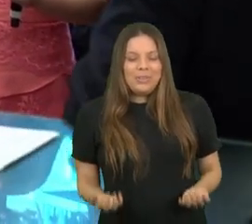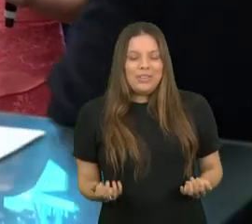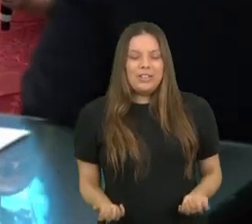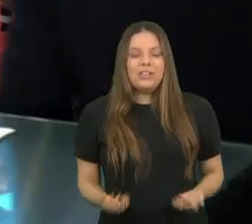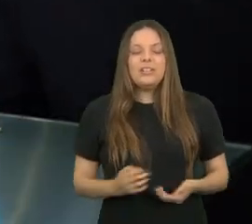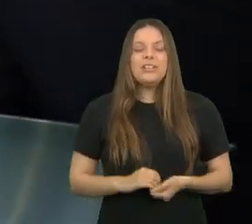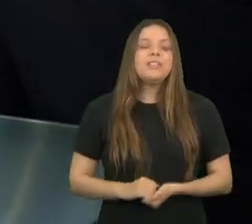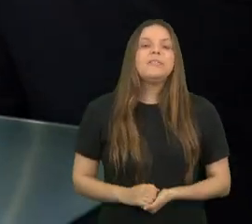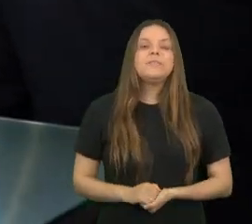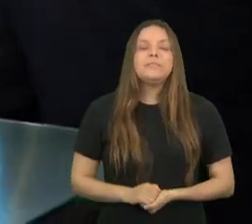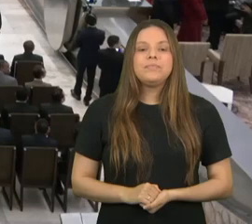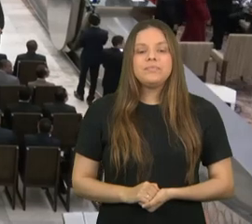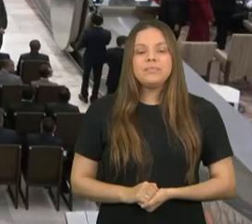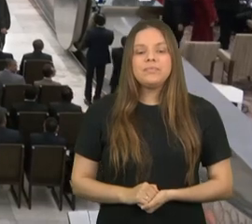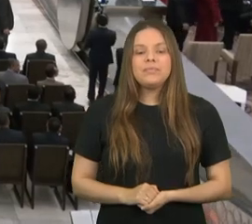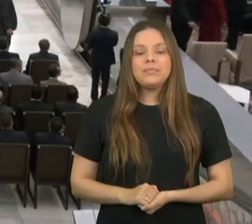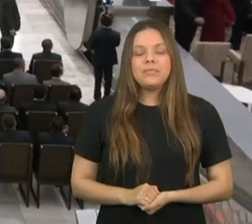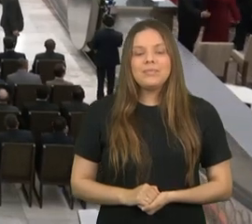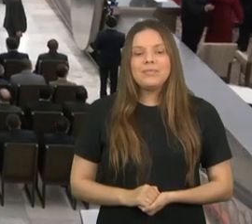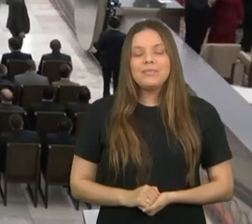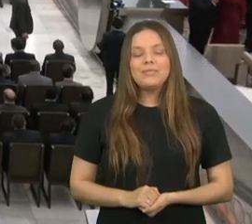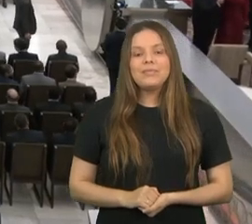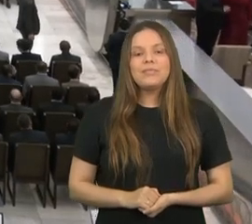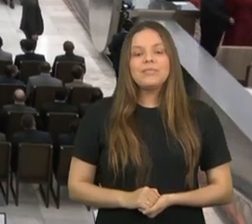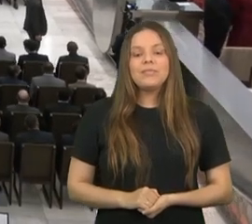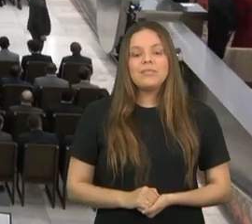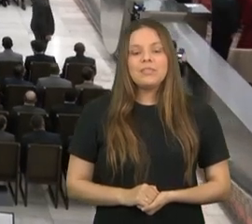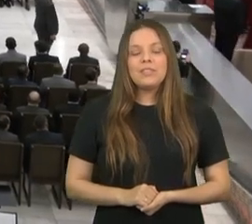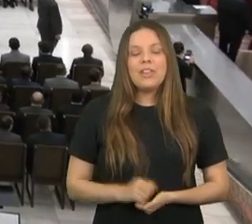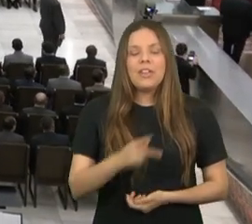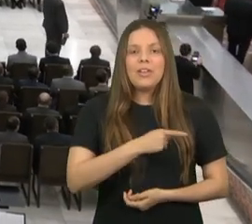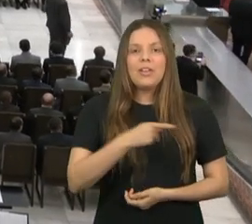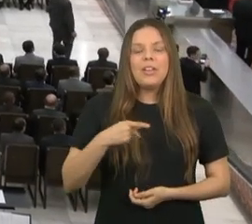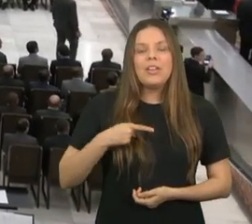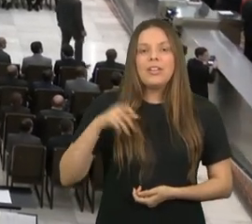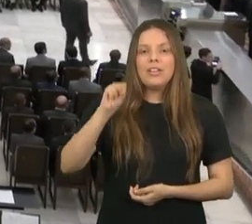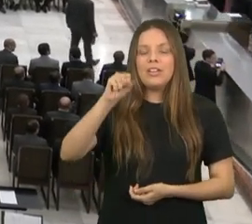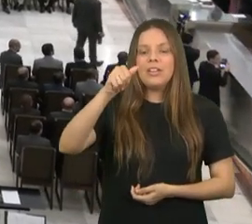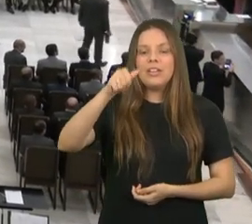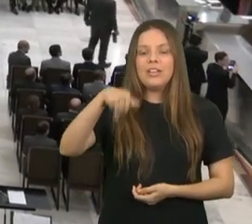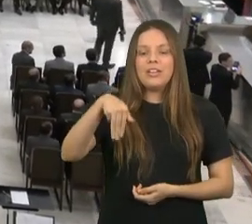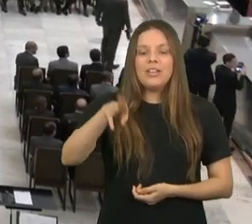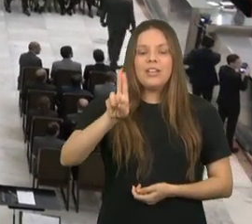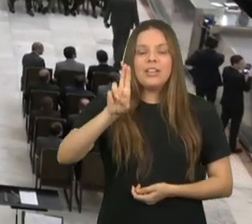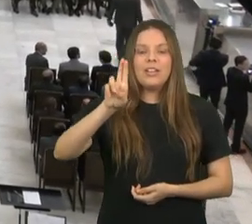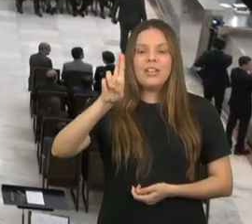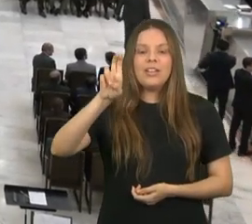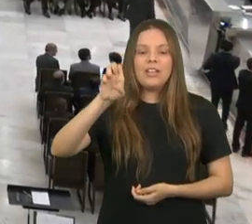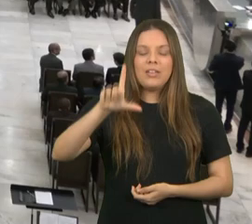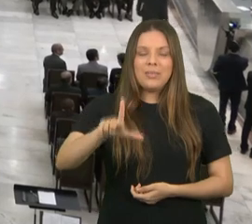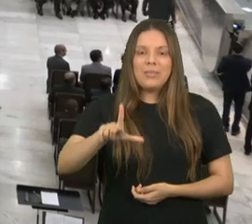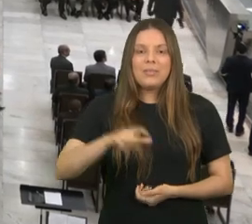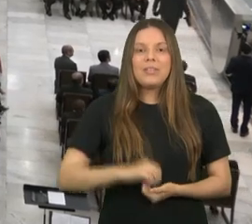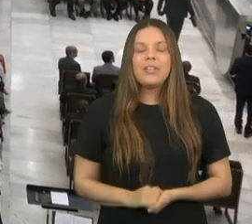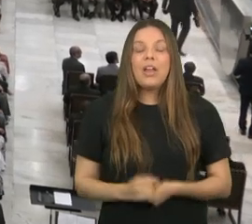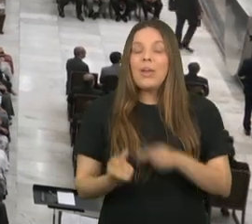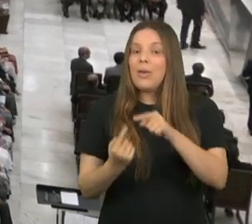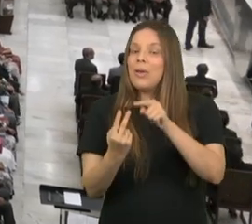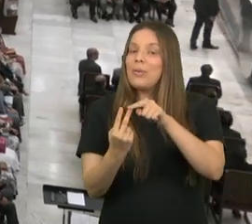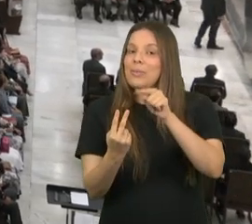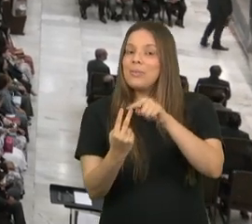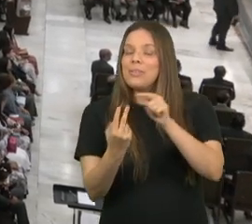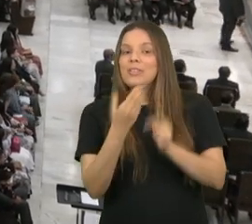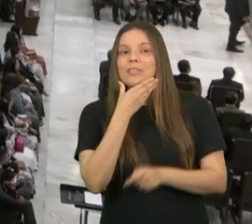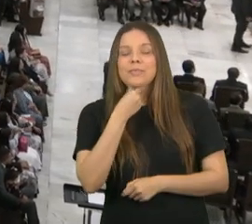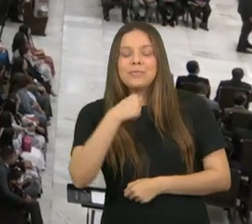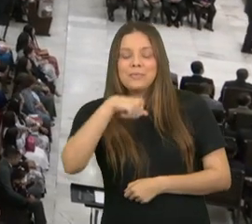pode recolher aqui o quadro, por favor. Pastor Samuel, o senhor é o nosso segundo pai. É sim,